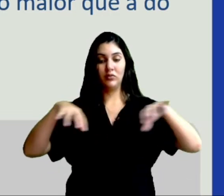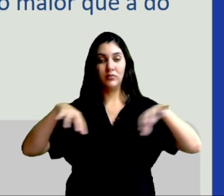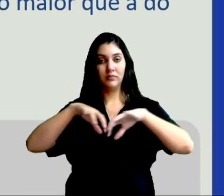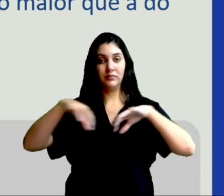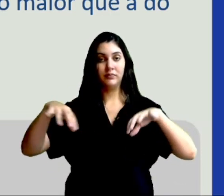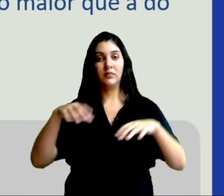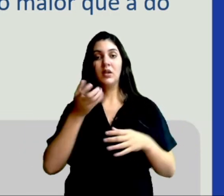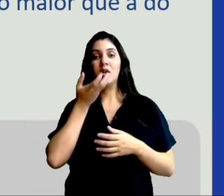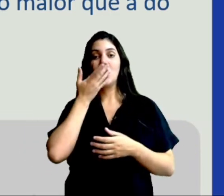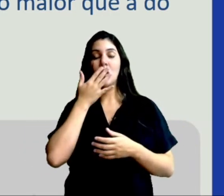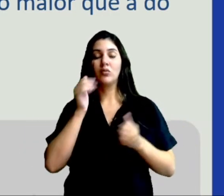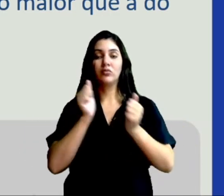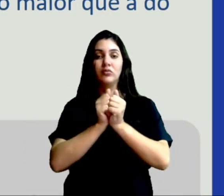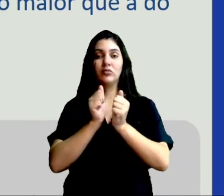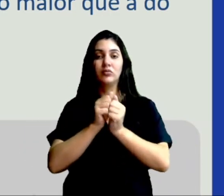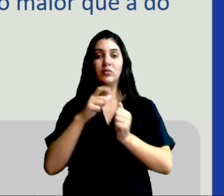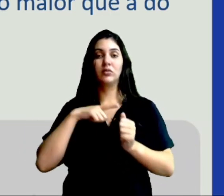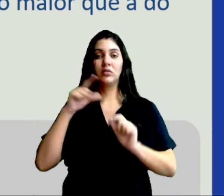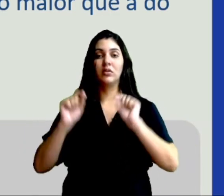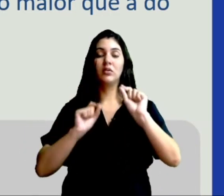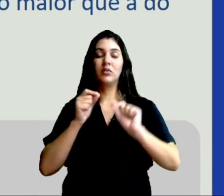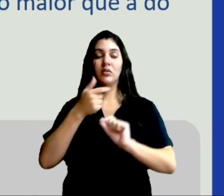Cook. Juntas elas somam